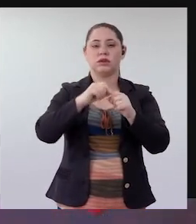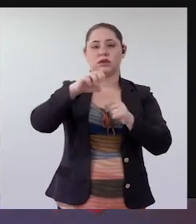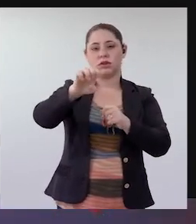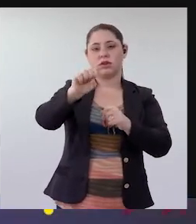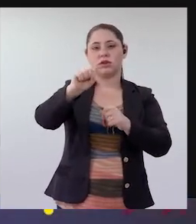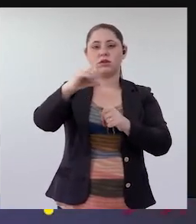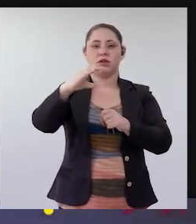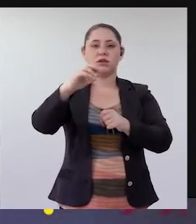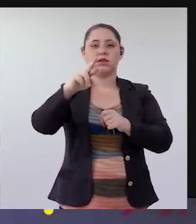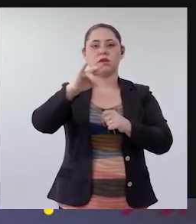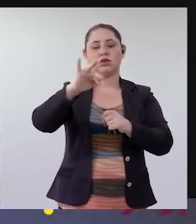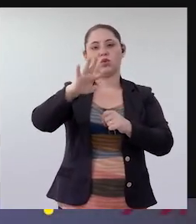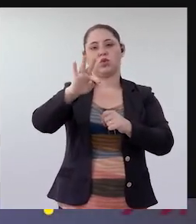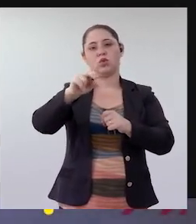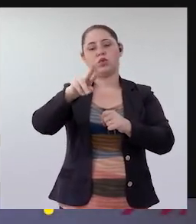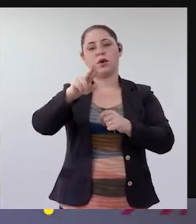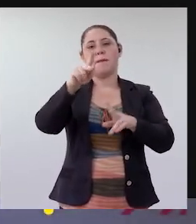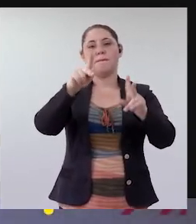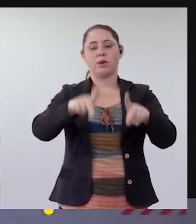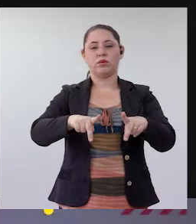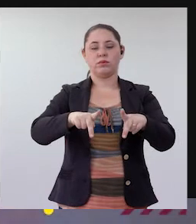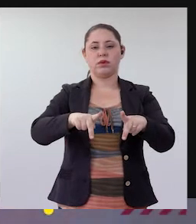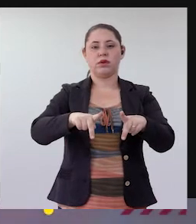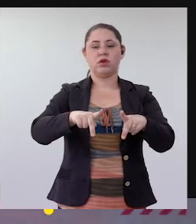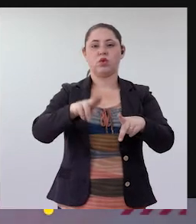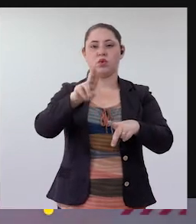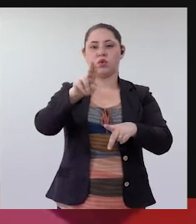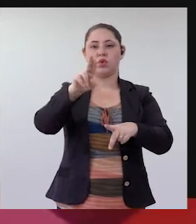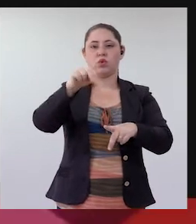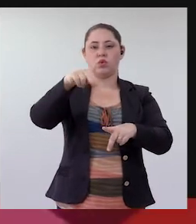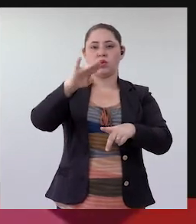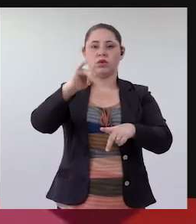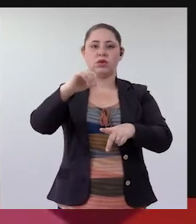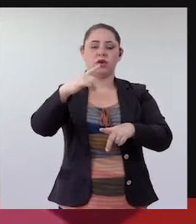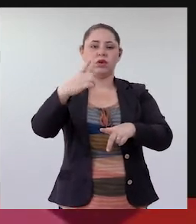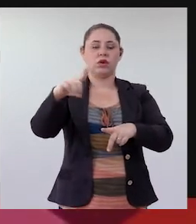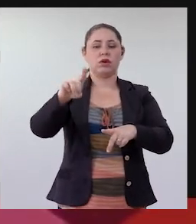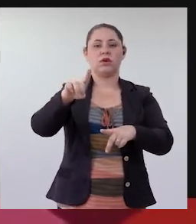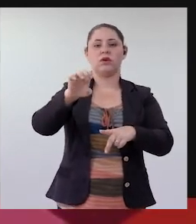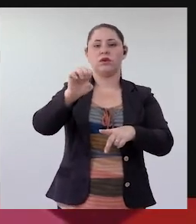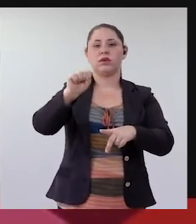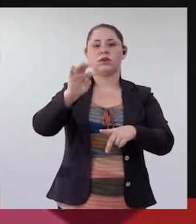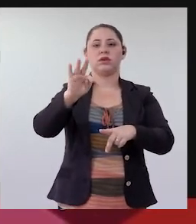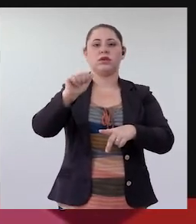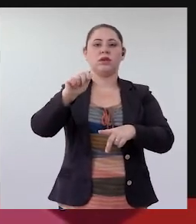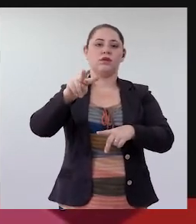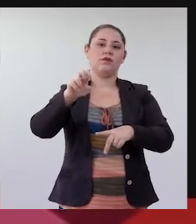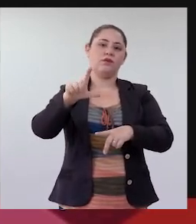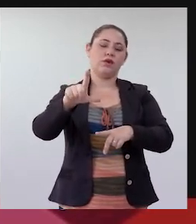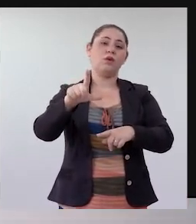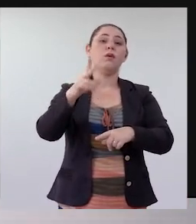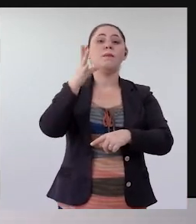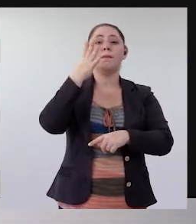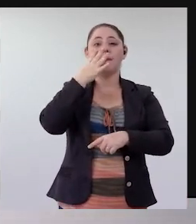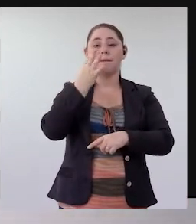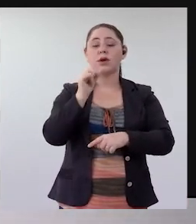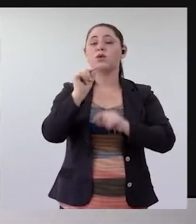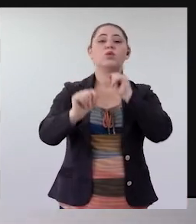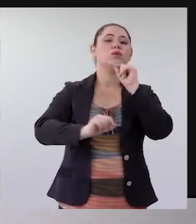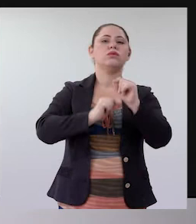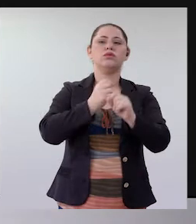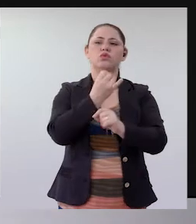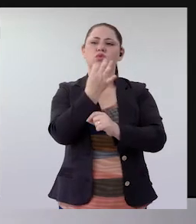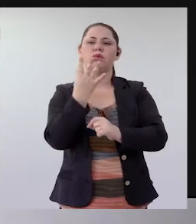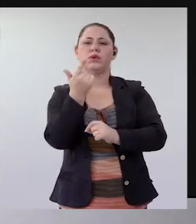escrituras públicas declaratórias de união estável. E elas também tem, a gente tem percebido, eu não